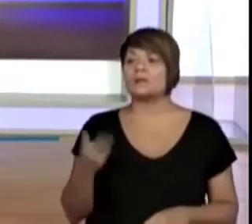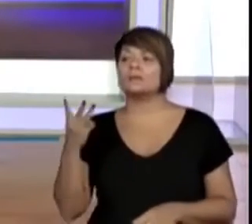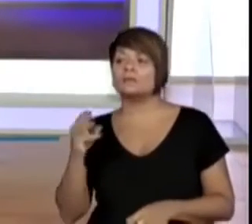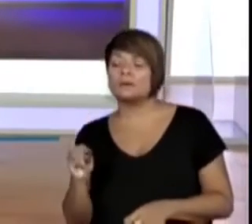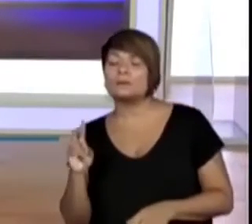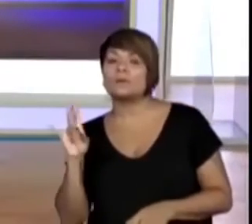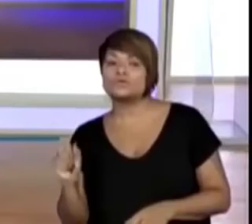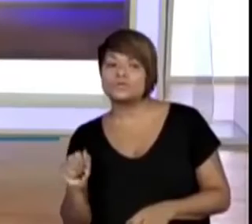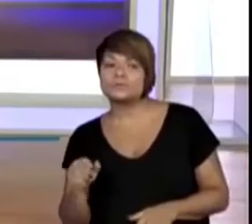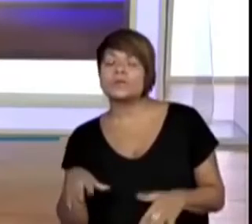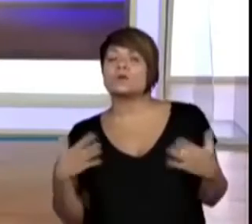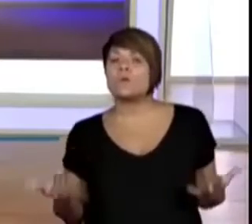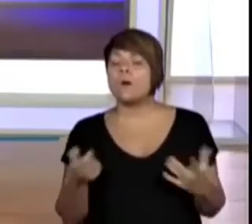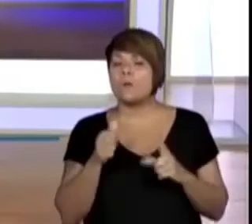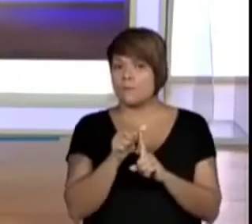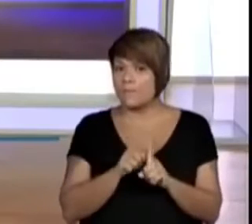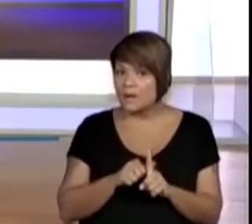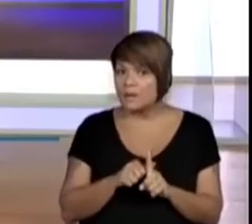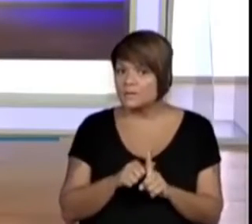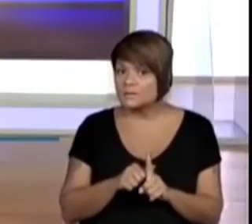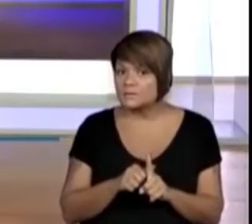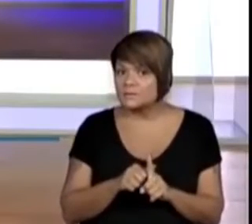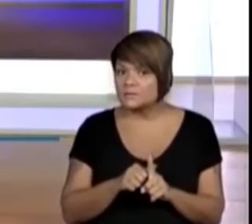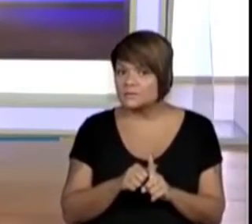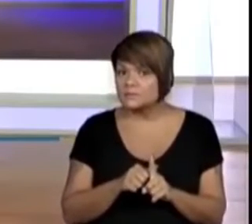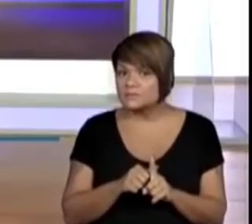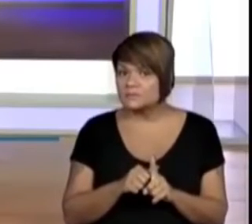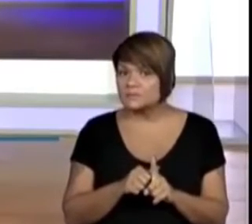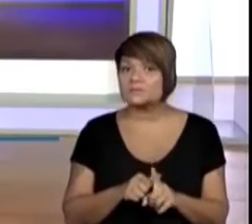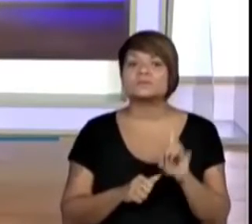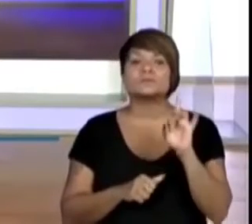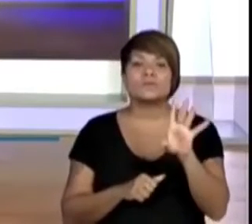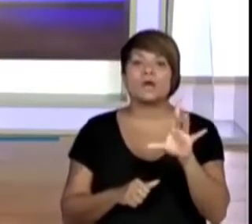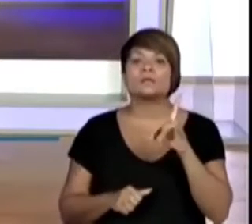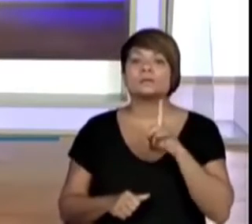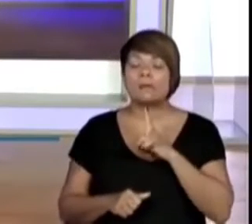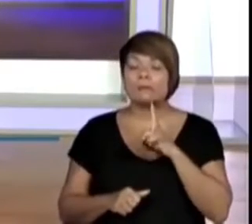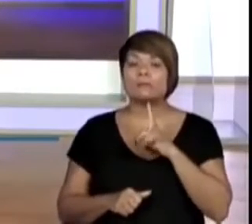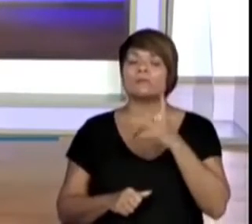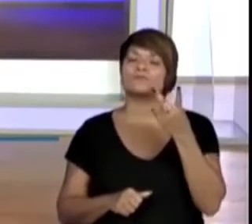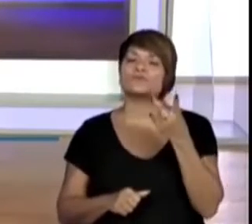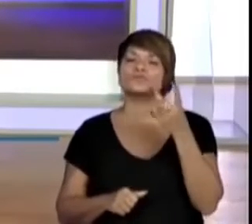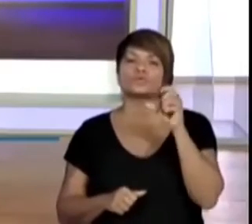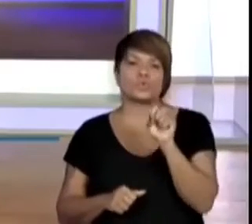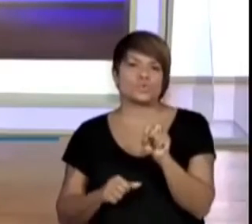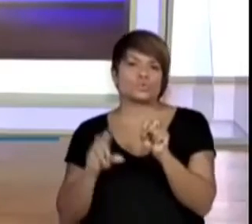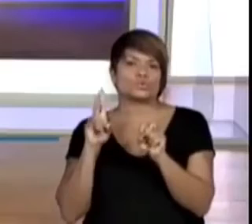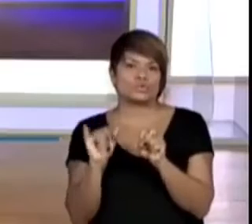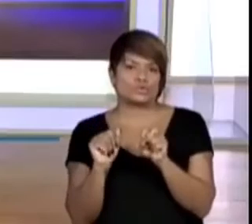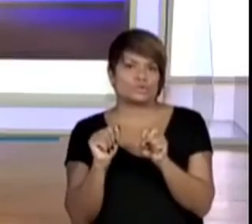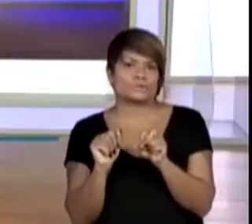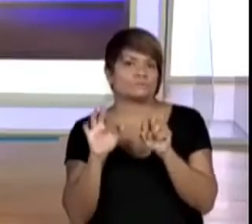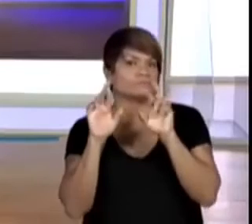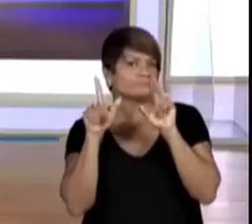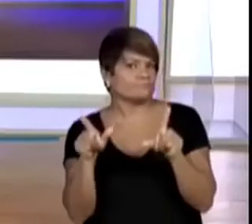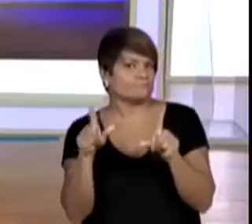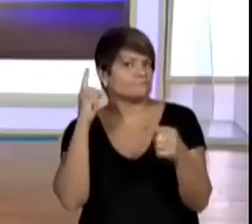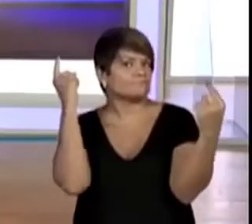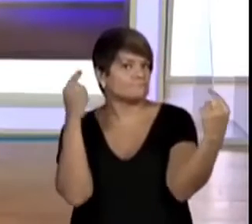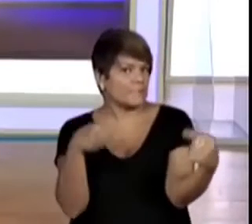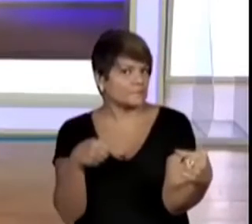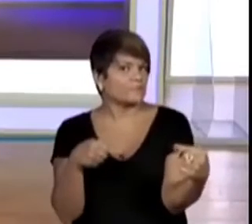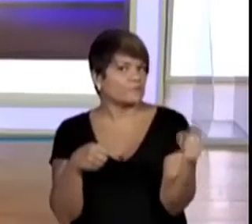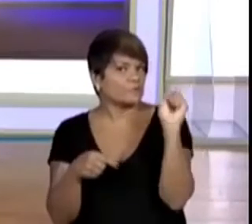dias e qual é o mês que só tem 28 dias. Fica de tarefa, desafio para